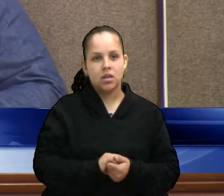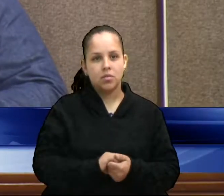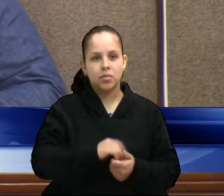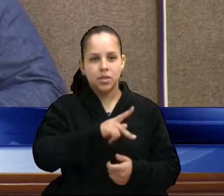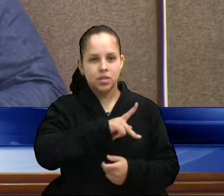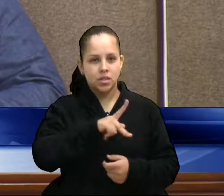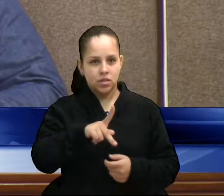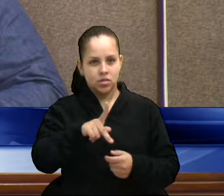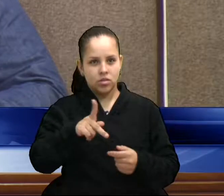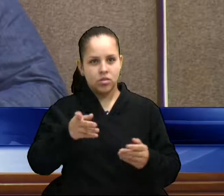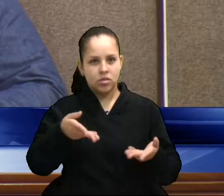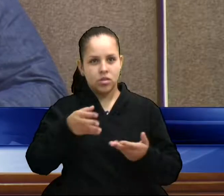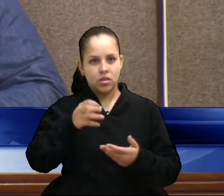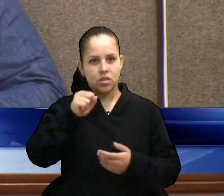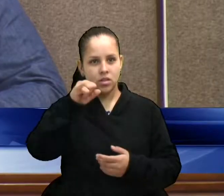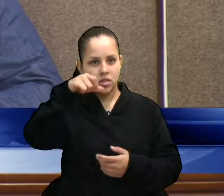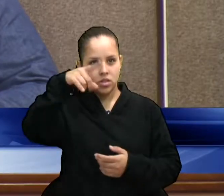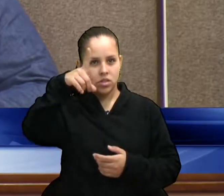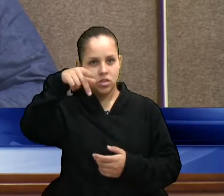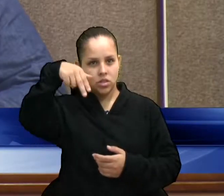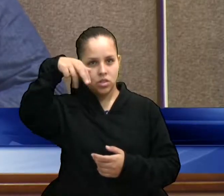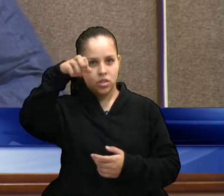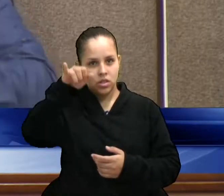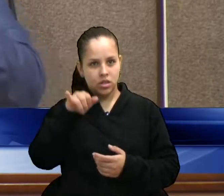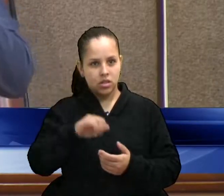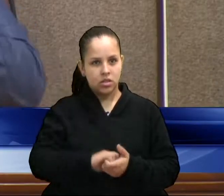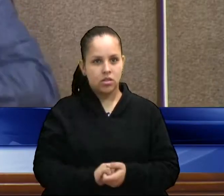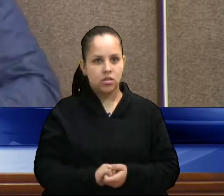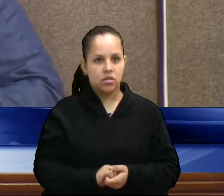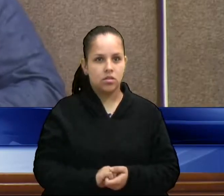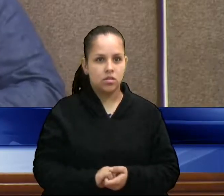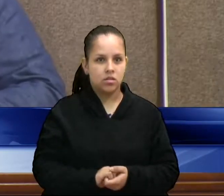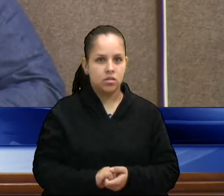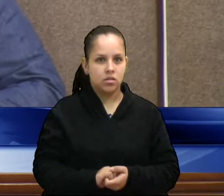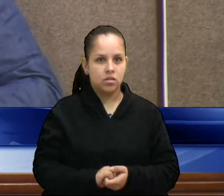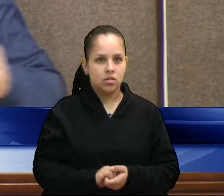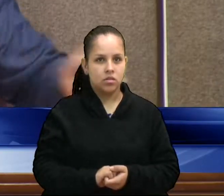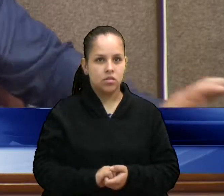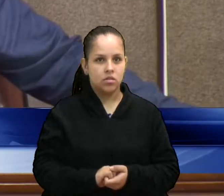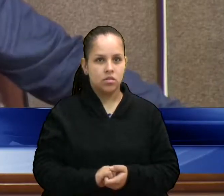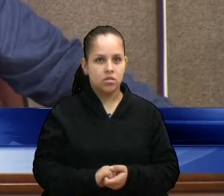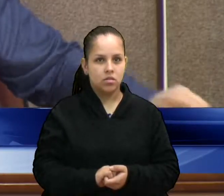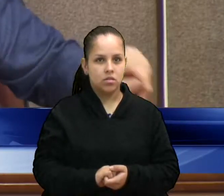o Sidney, o doutor